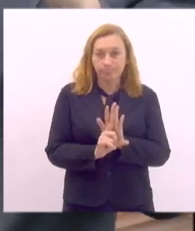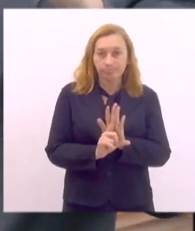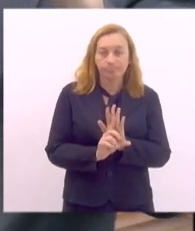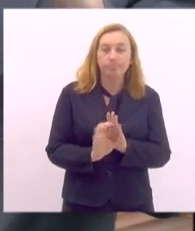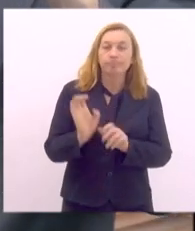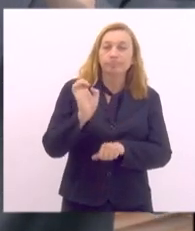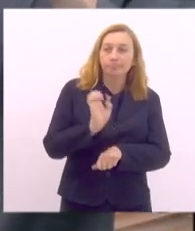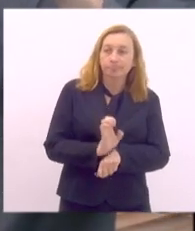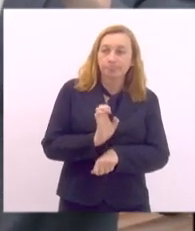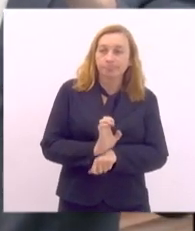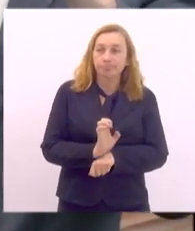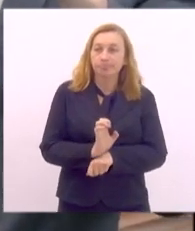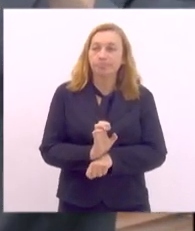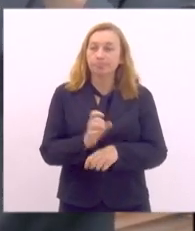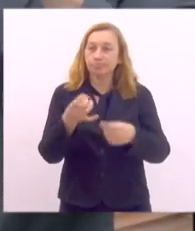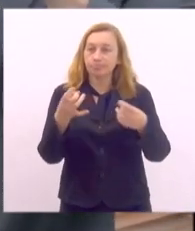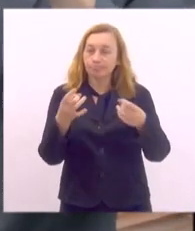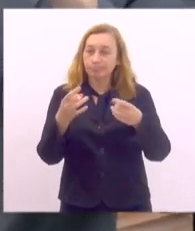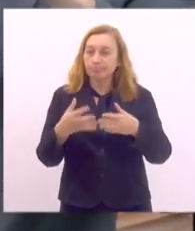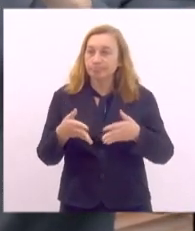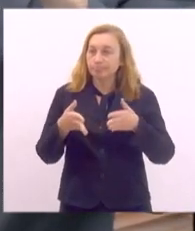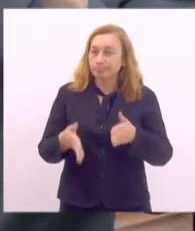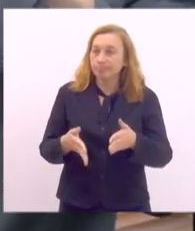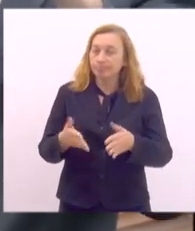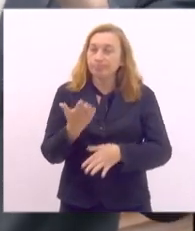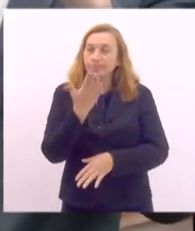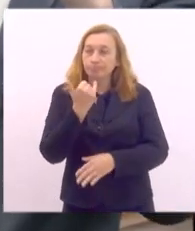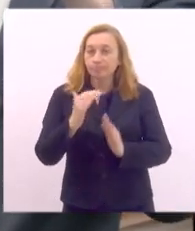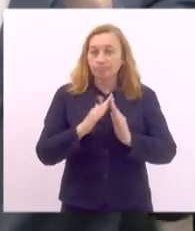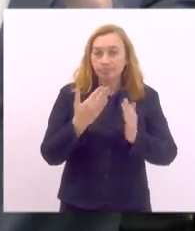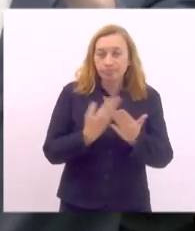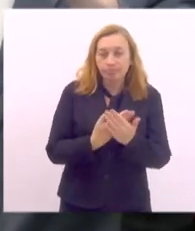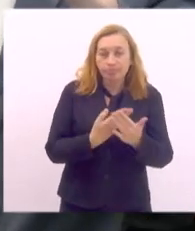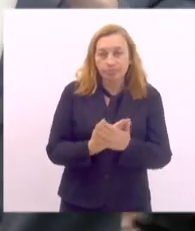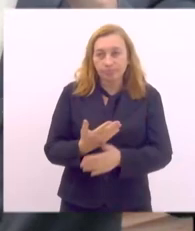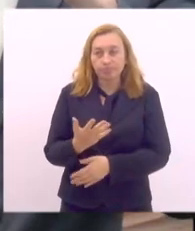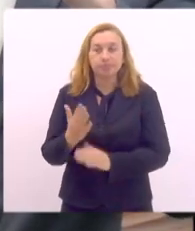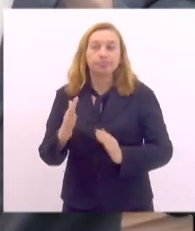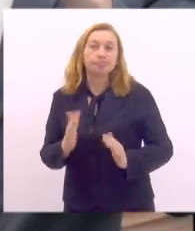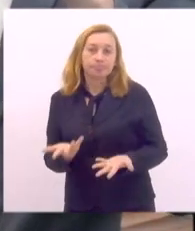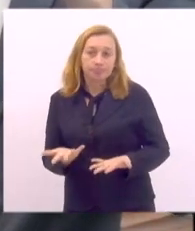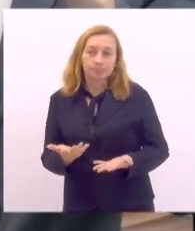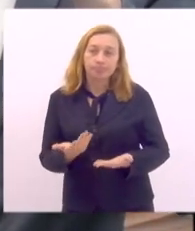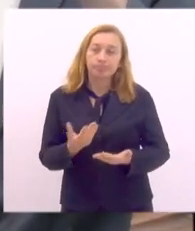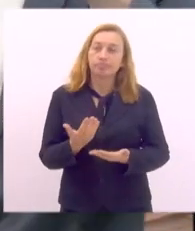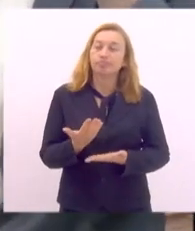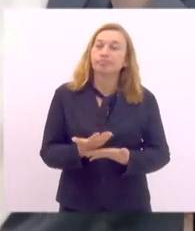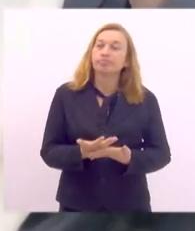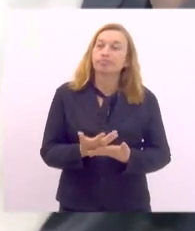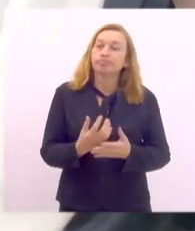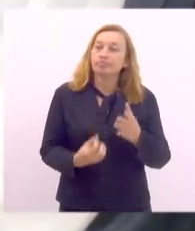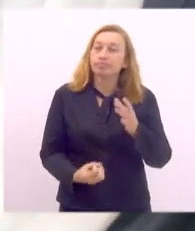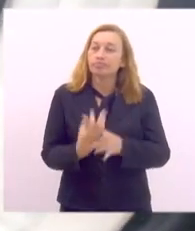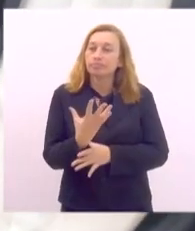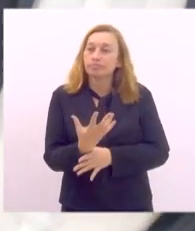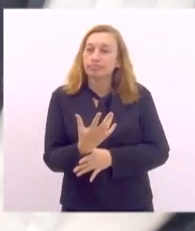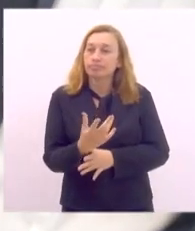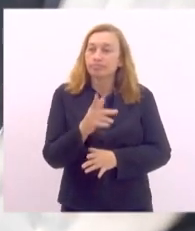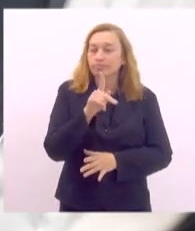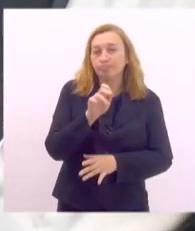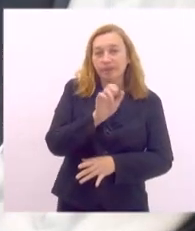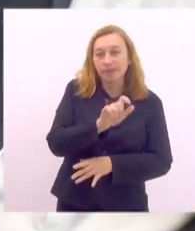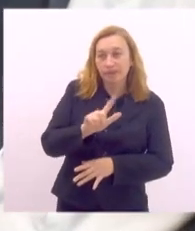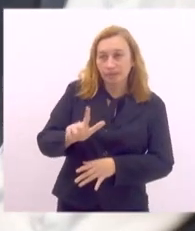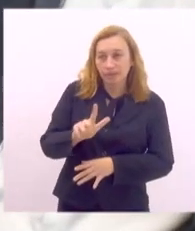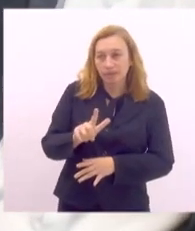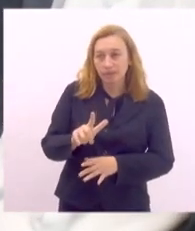estadual que define minimamente o parâmetro sobre a questão da alimentação escolar. Então a gente acaba reproduzindo os parâmetros do PNAE, que é o